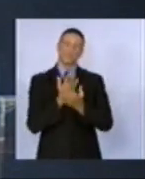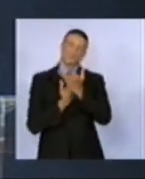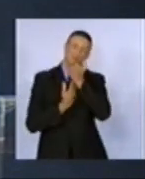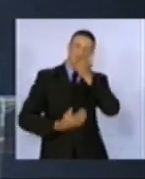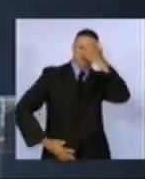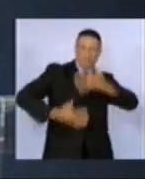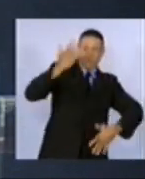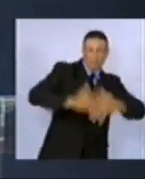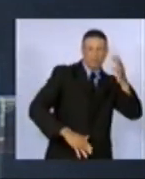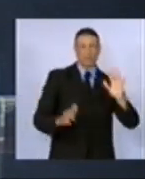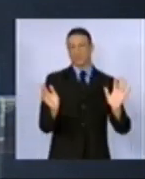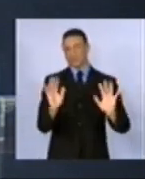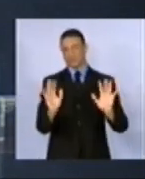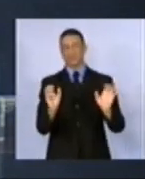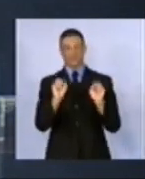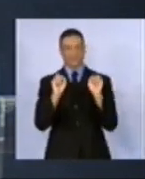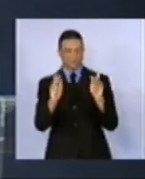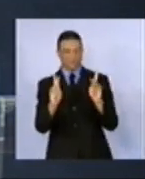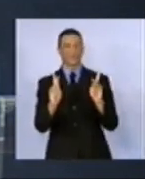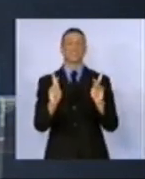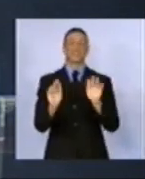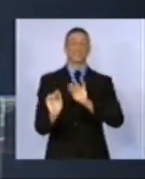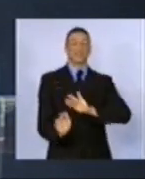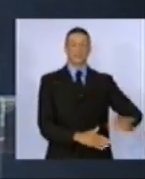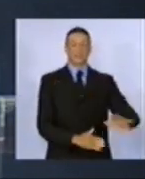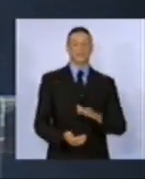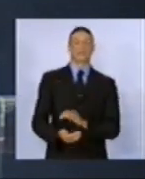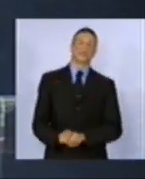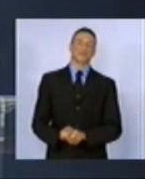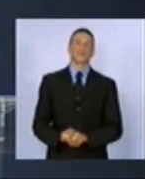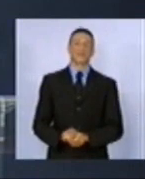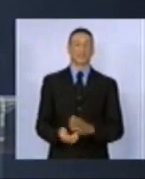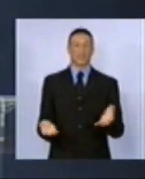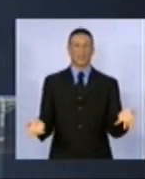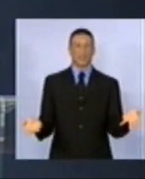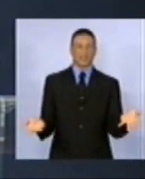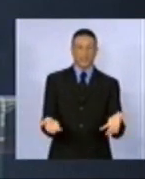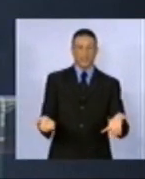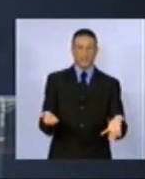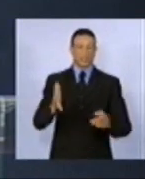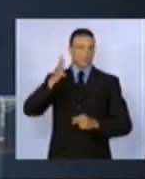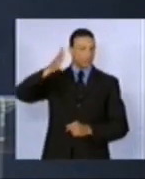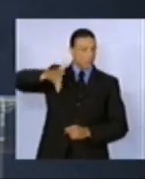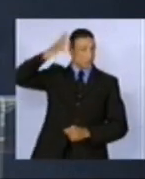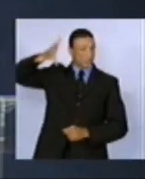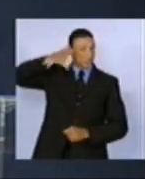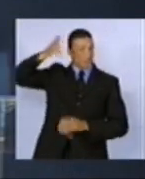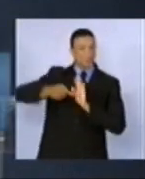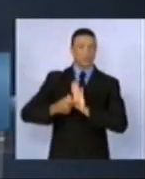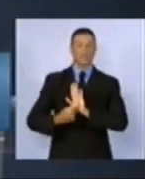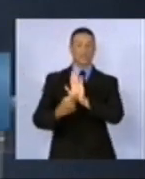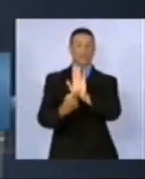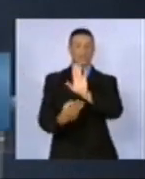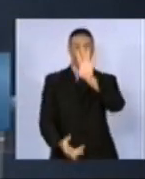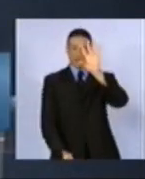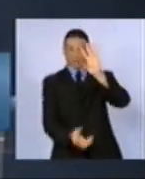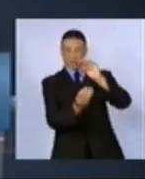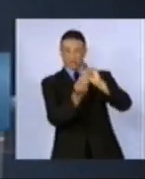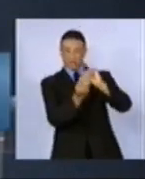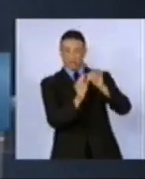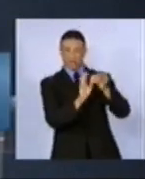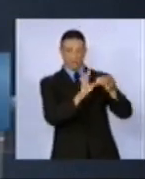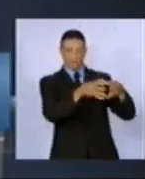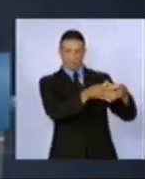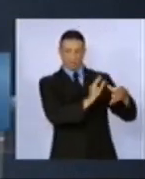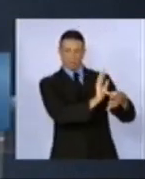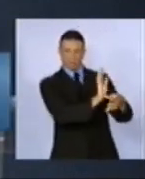ok hum meu meu Ah minha apresentação se restringe ao par de